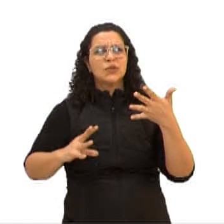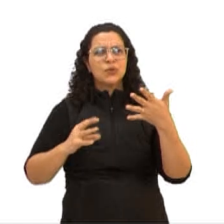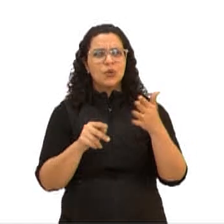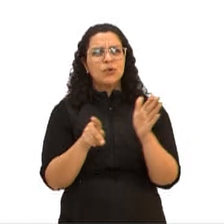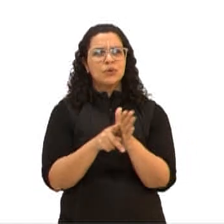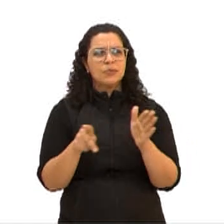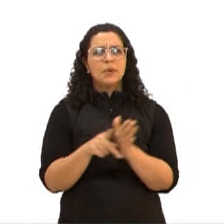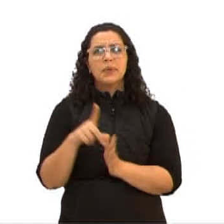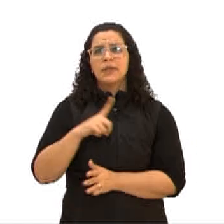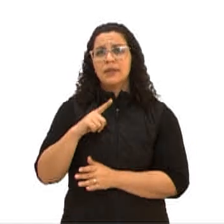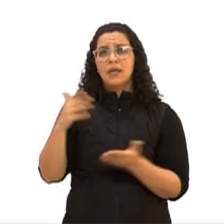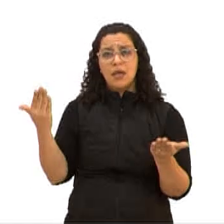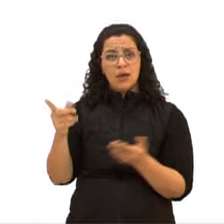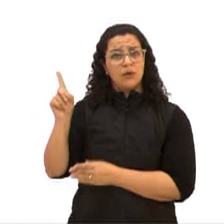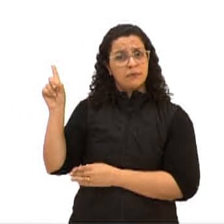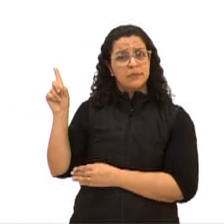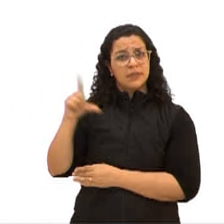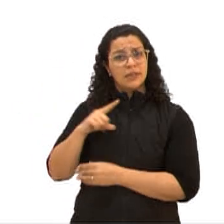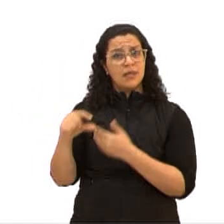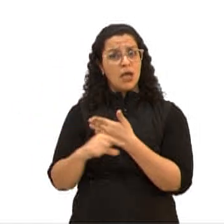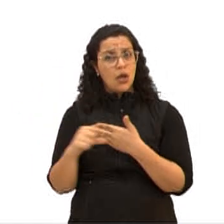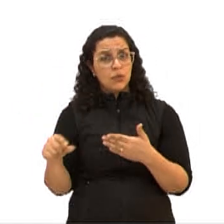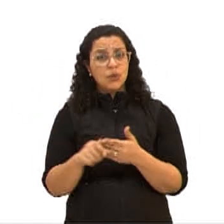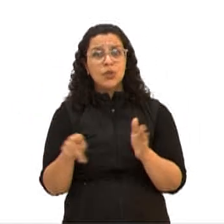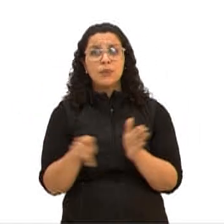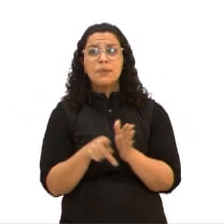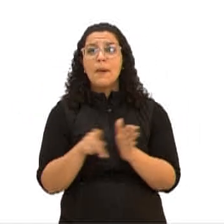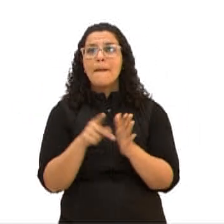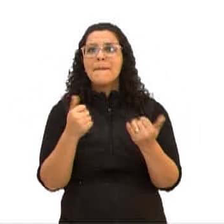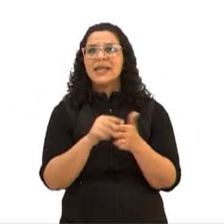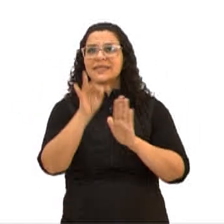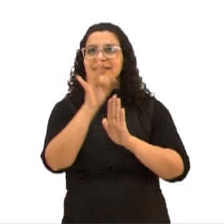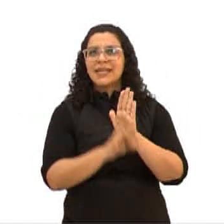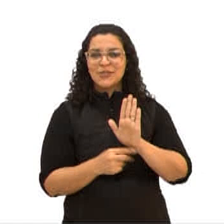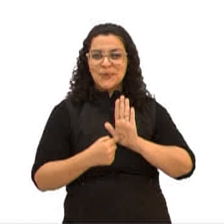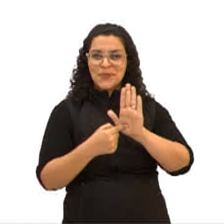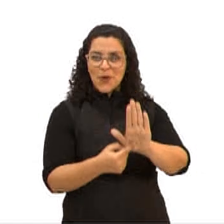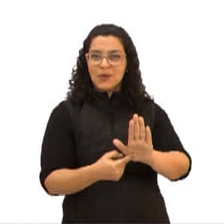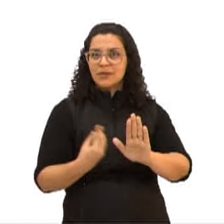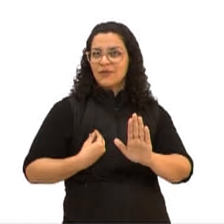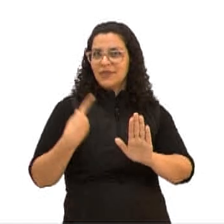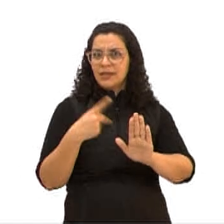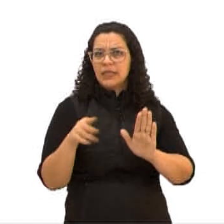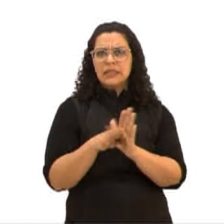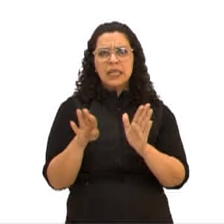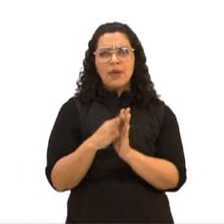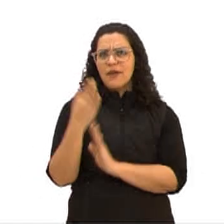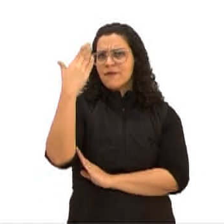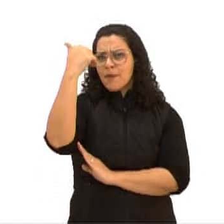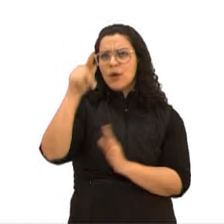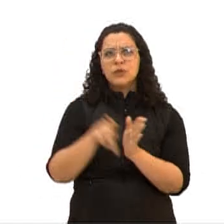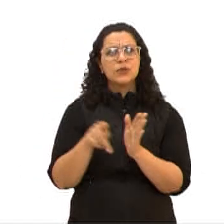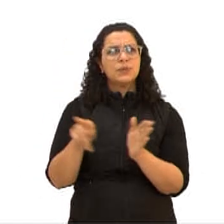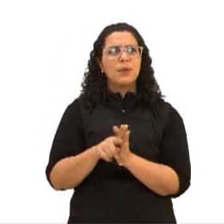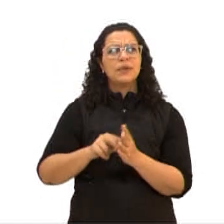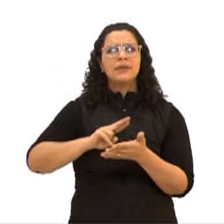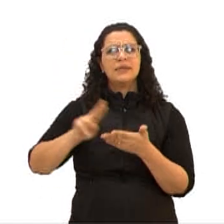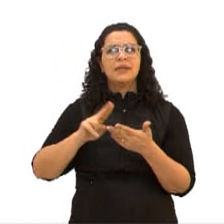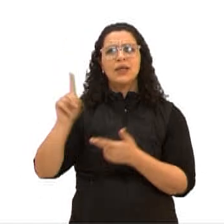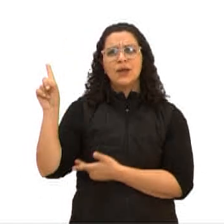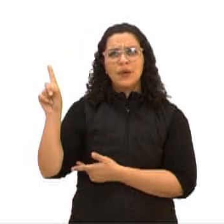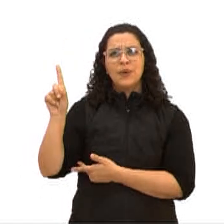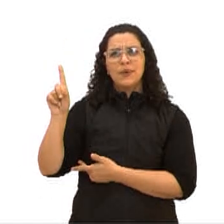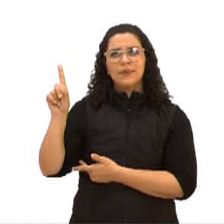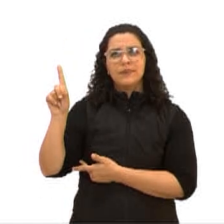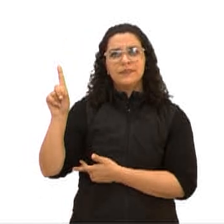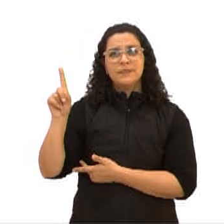Rubem Fonseca e Bernardo Carvalho são radiografados em textos. Obras célebres como Grande Sertão Veredas e